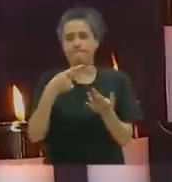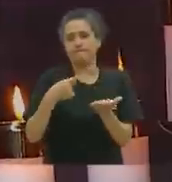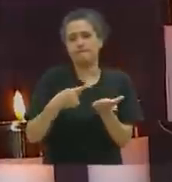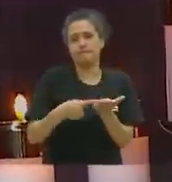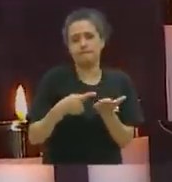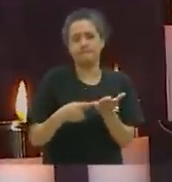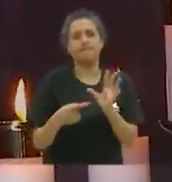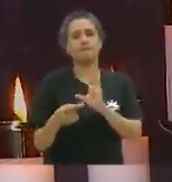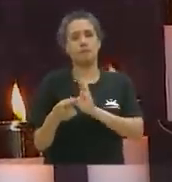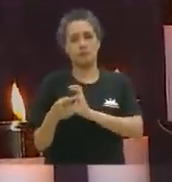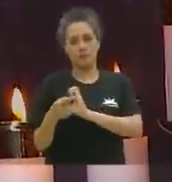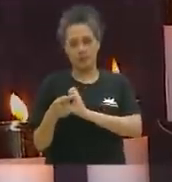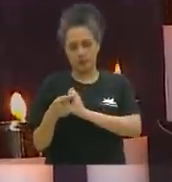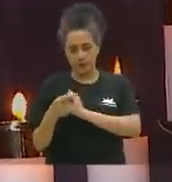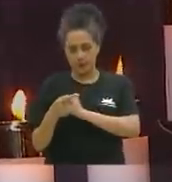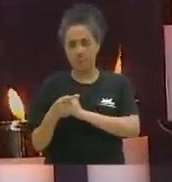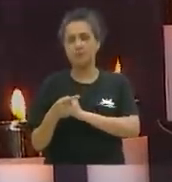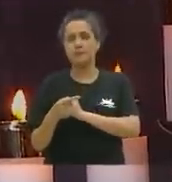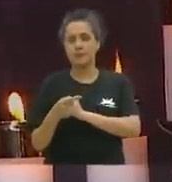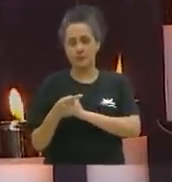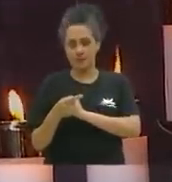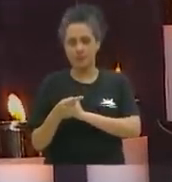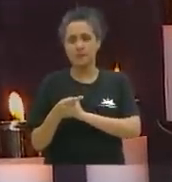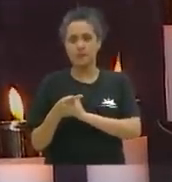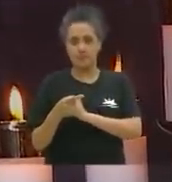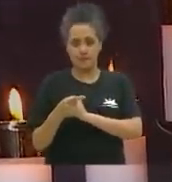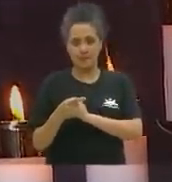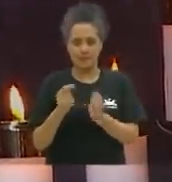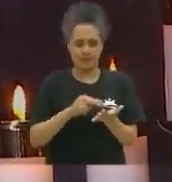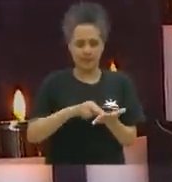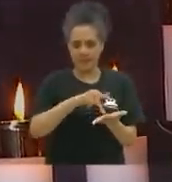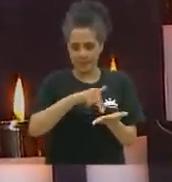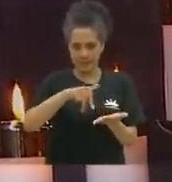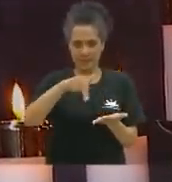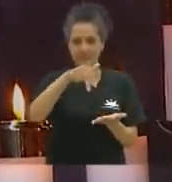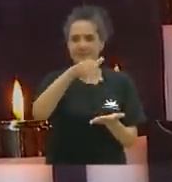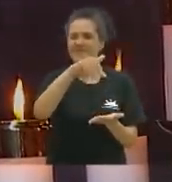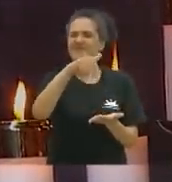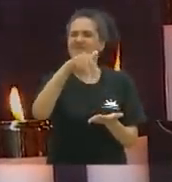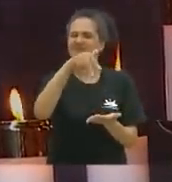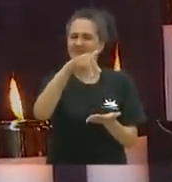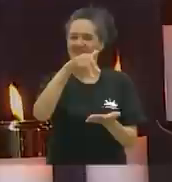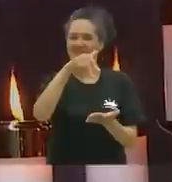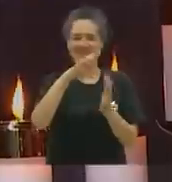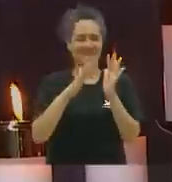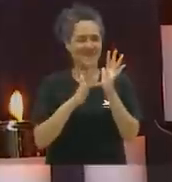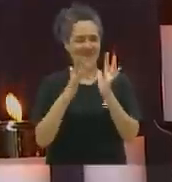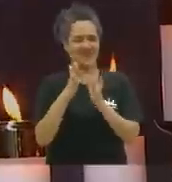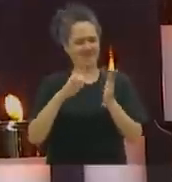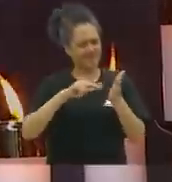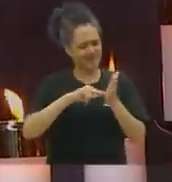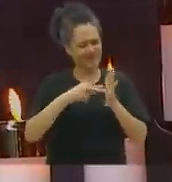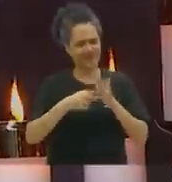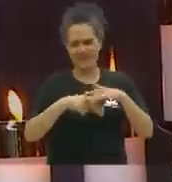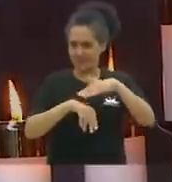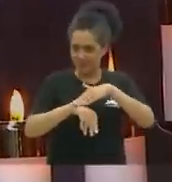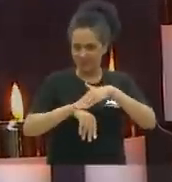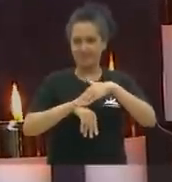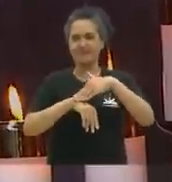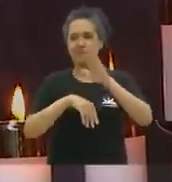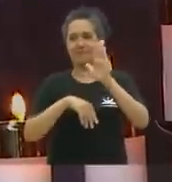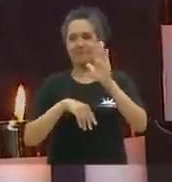de amor, é para a Páscoa ter um sentido maior, ter um